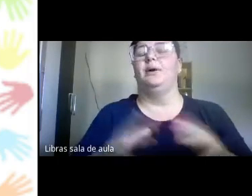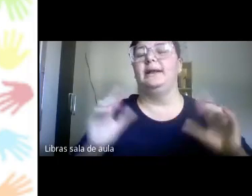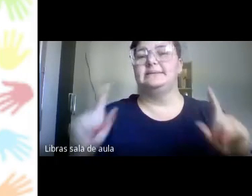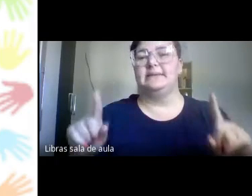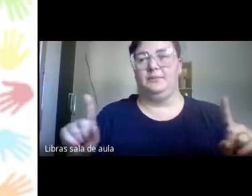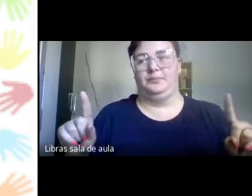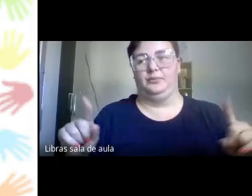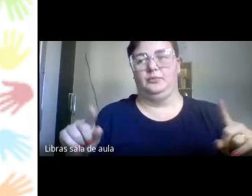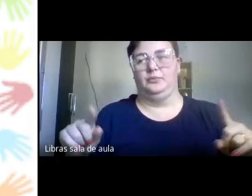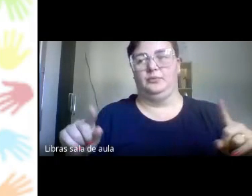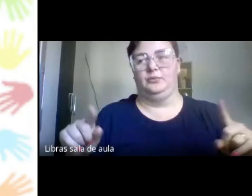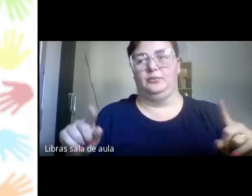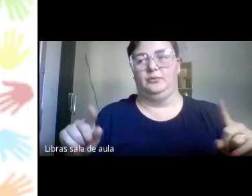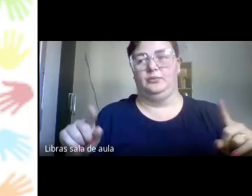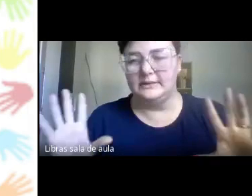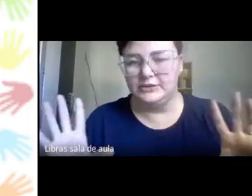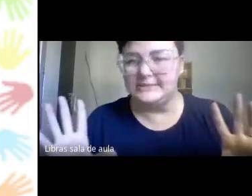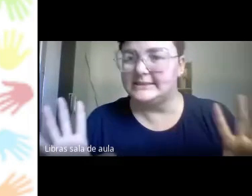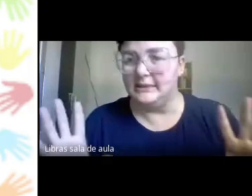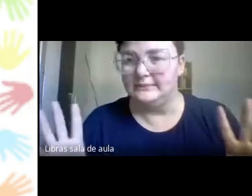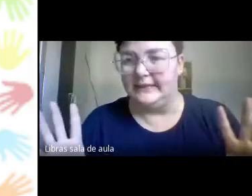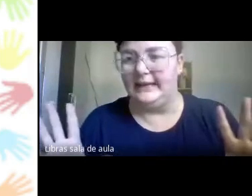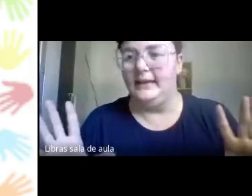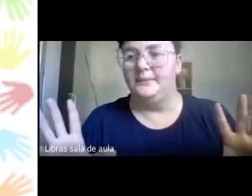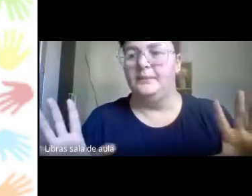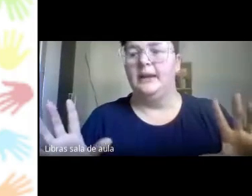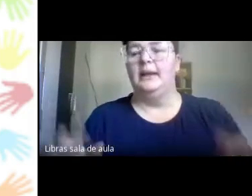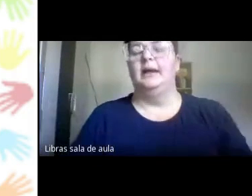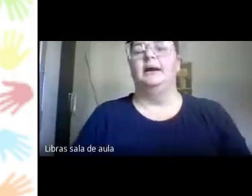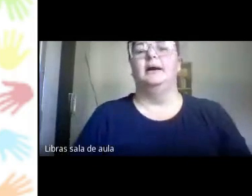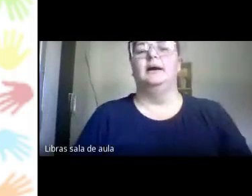Por exemplo, uma sugestão, tá?